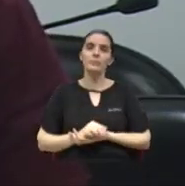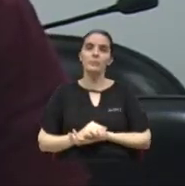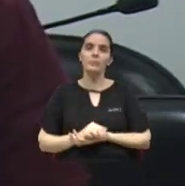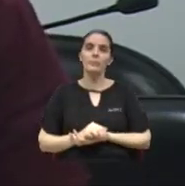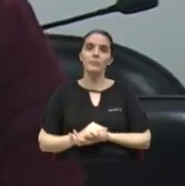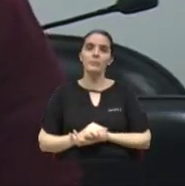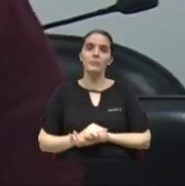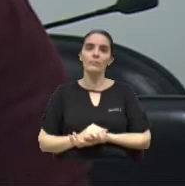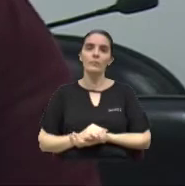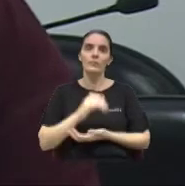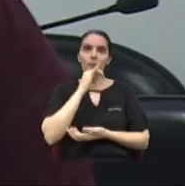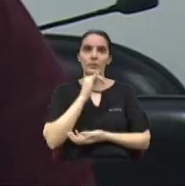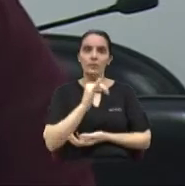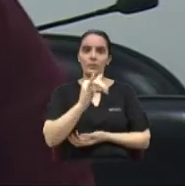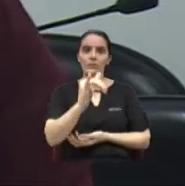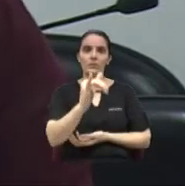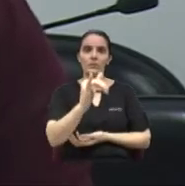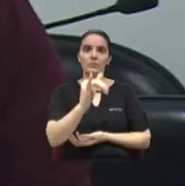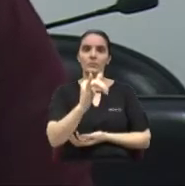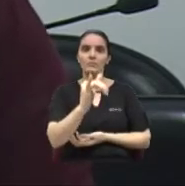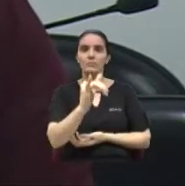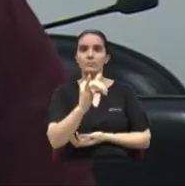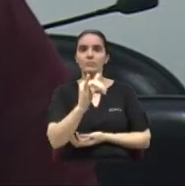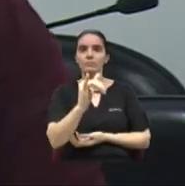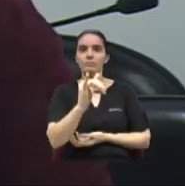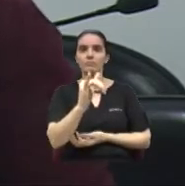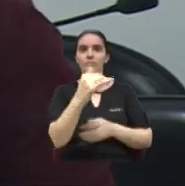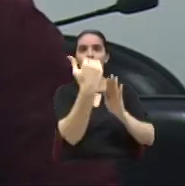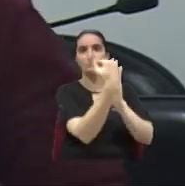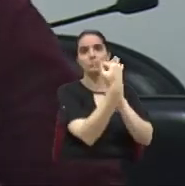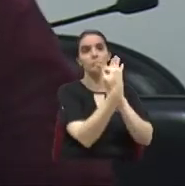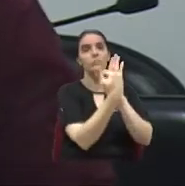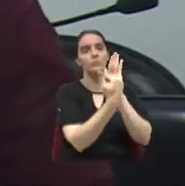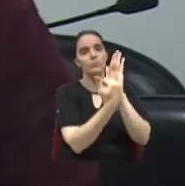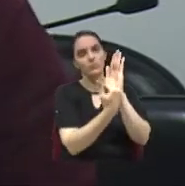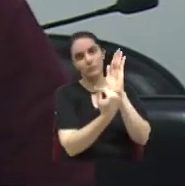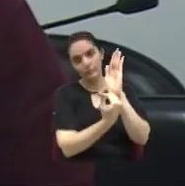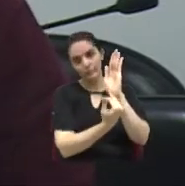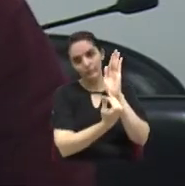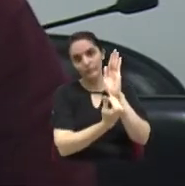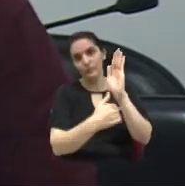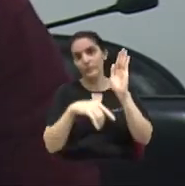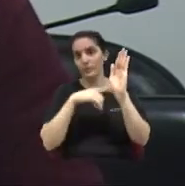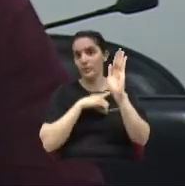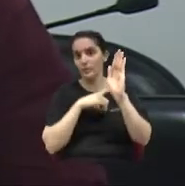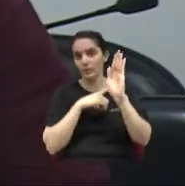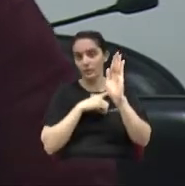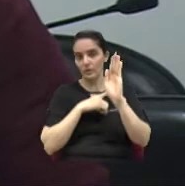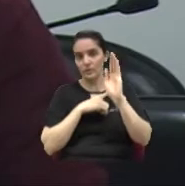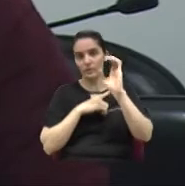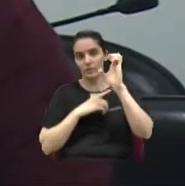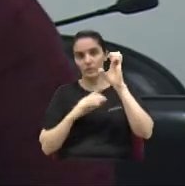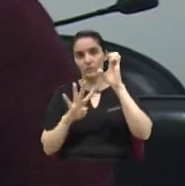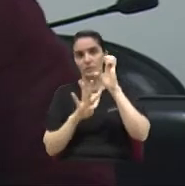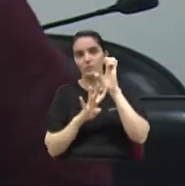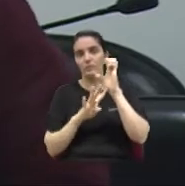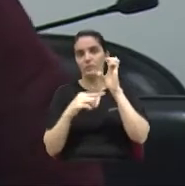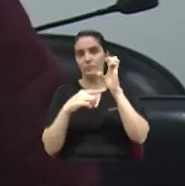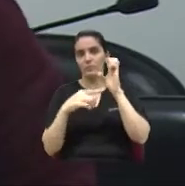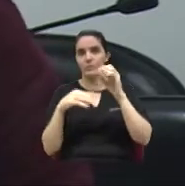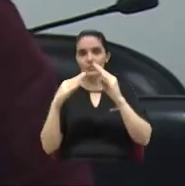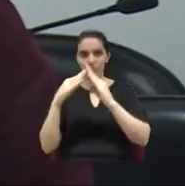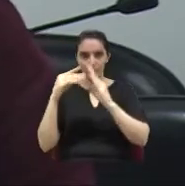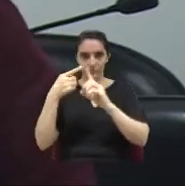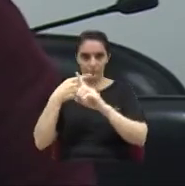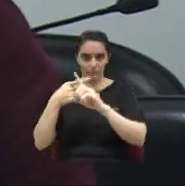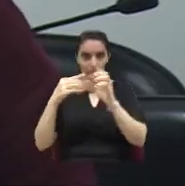uma menção aqui do programa que nós temos lá na Quadrangular, e que teve aqui um representante